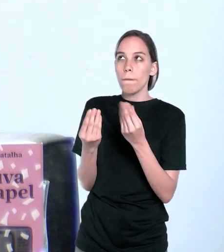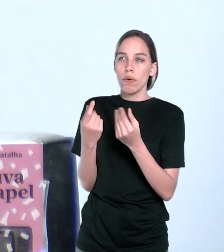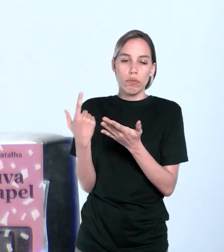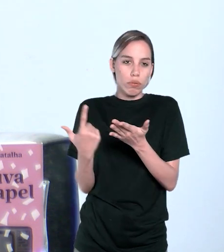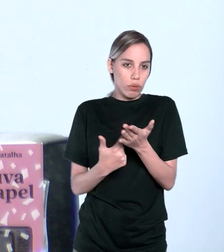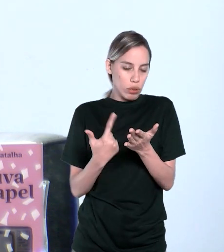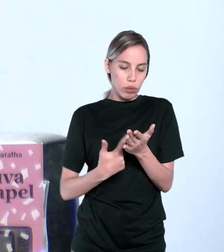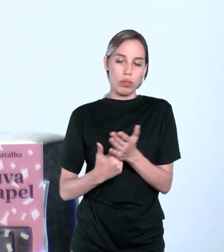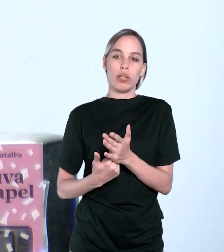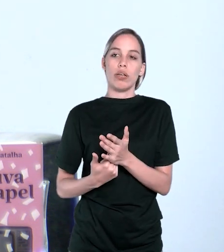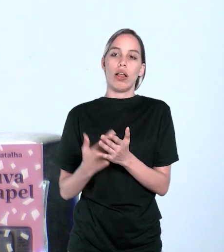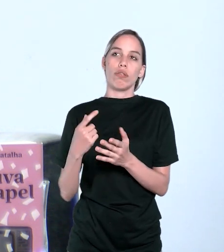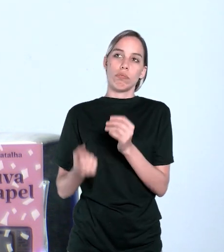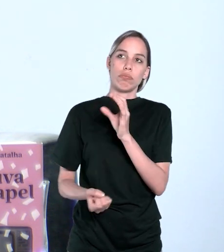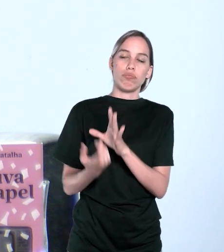do Paraíso,